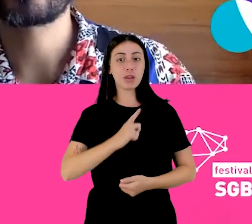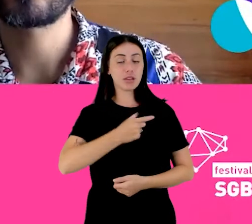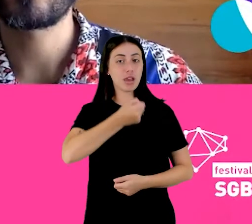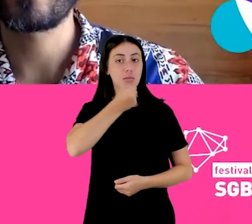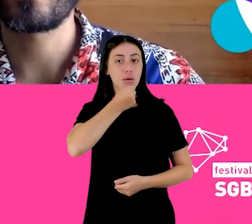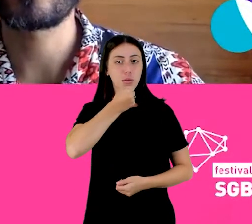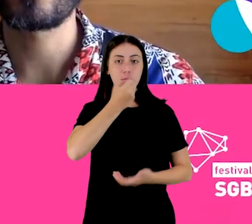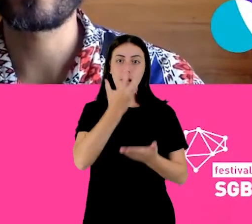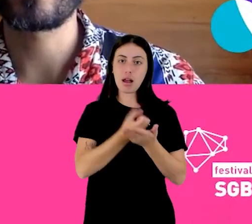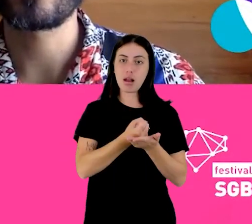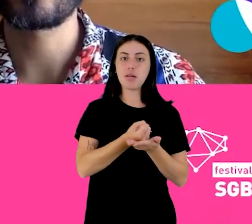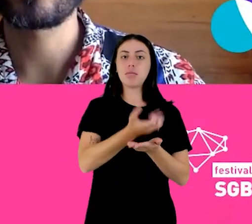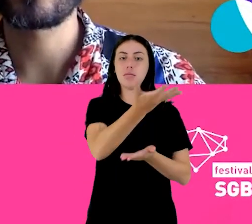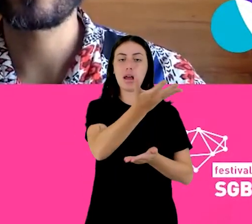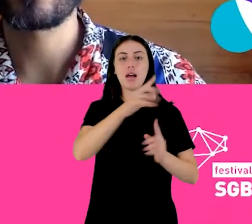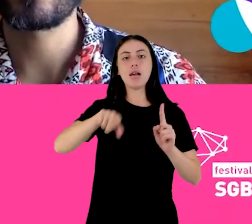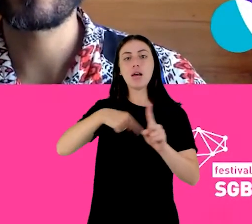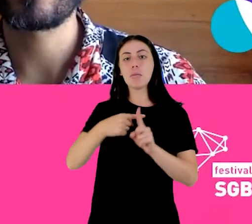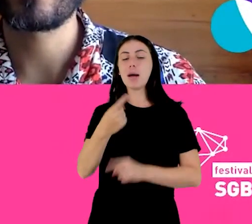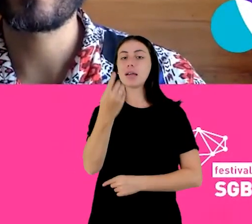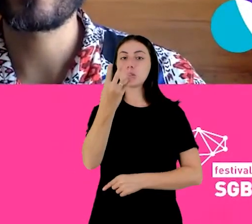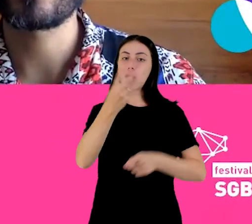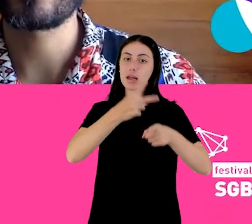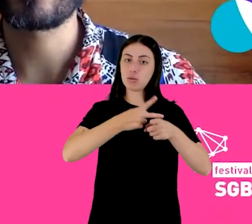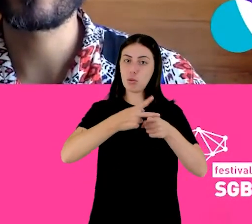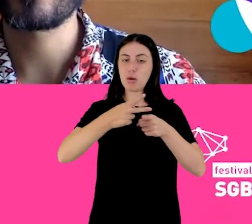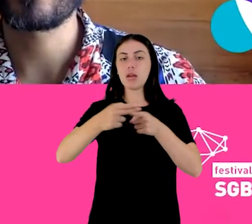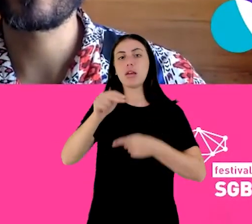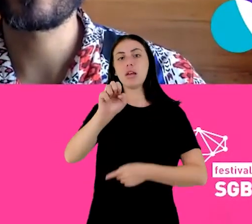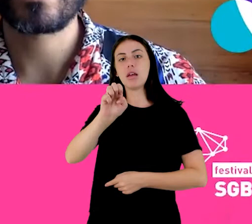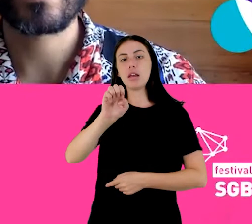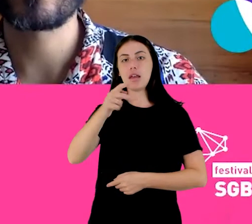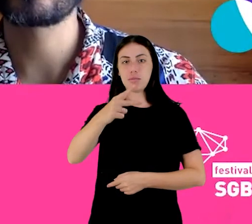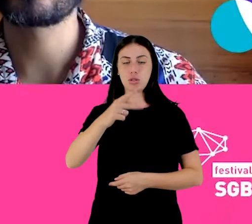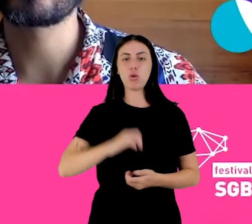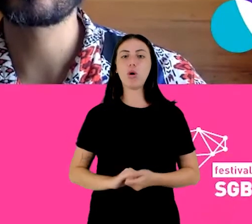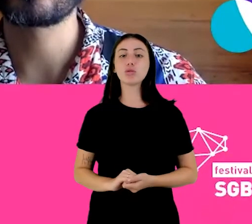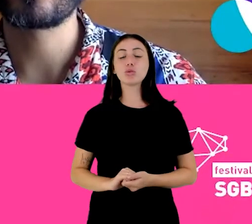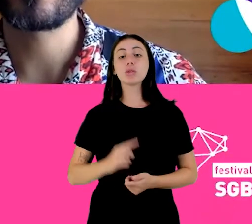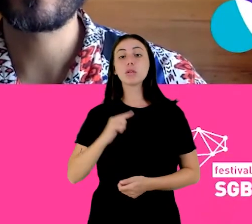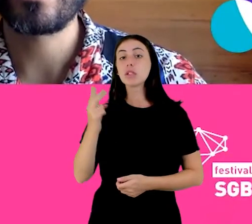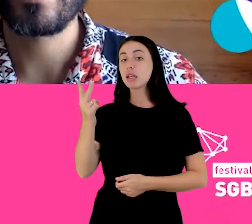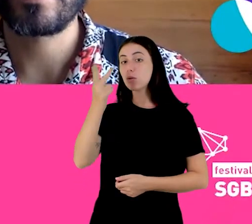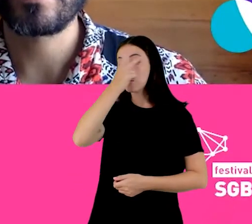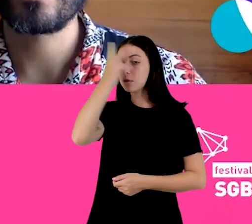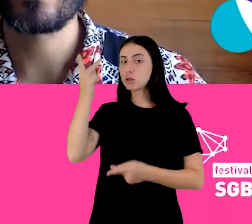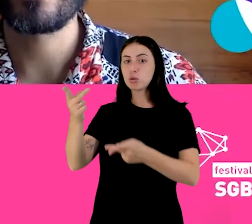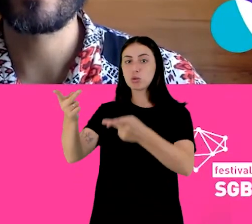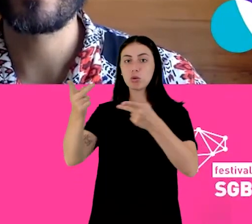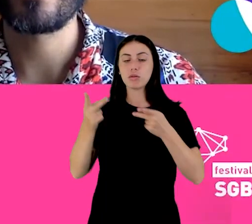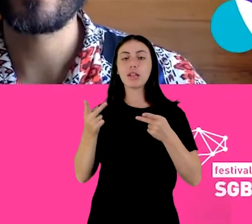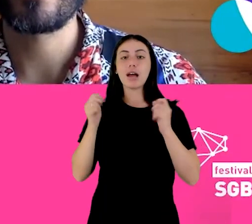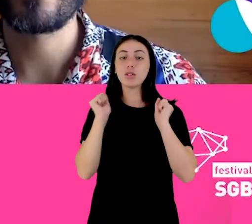lançado recentemente, tem todas as plataformas de áudio, o podcast Documentários Transformam, 4 episódios,